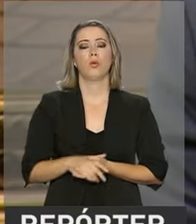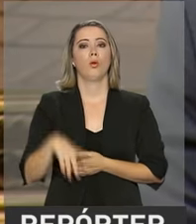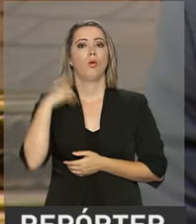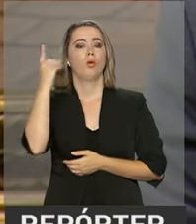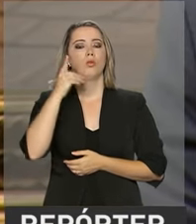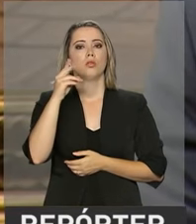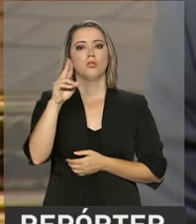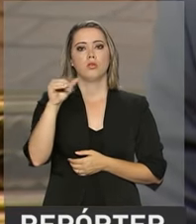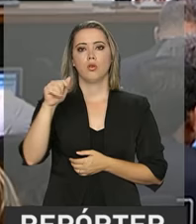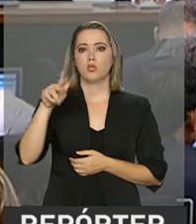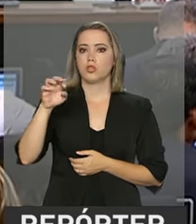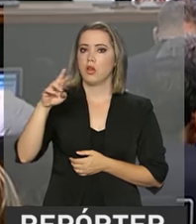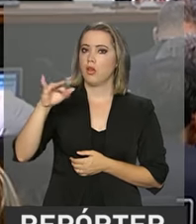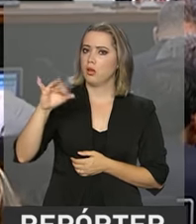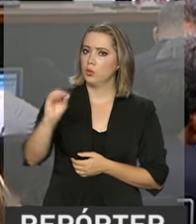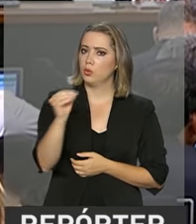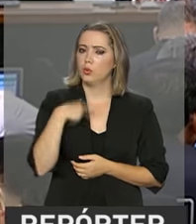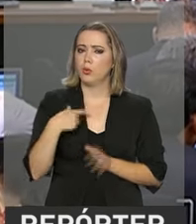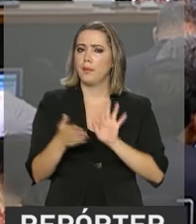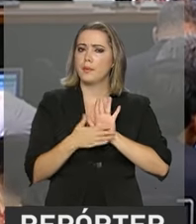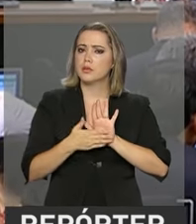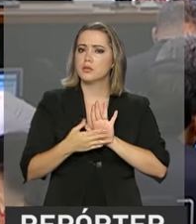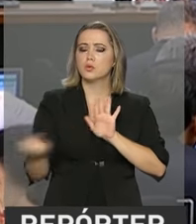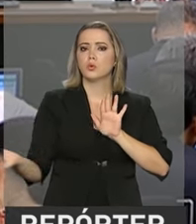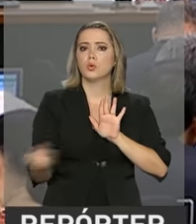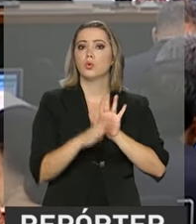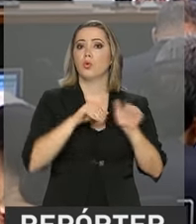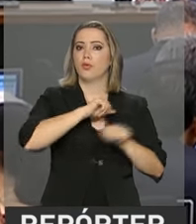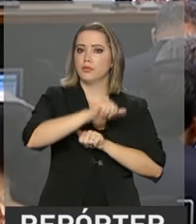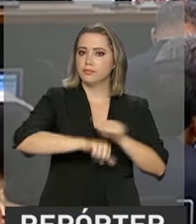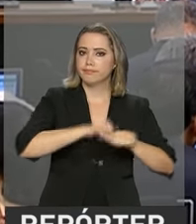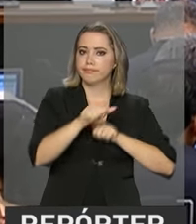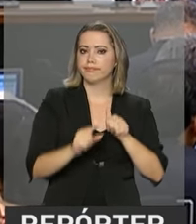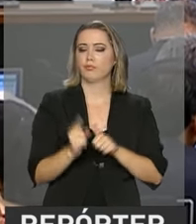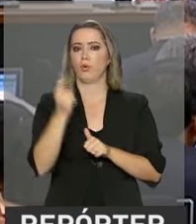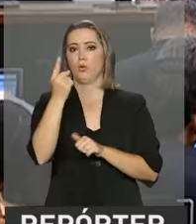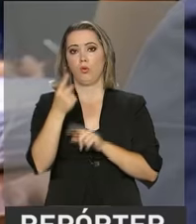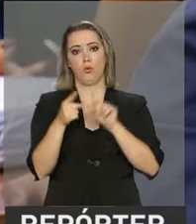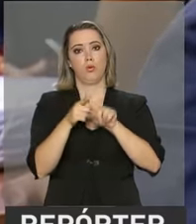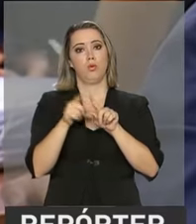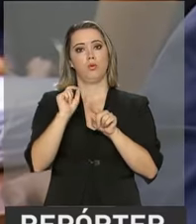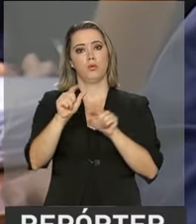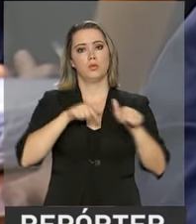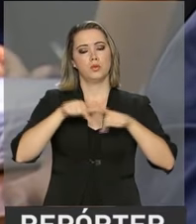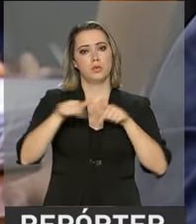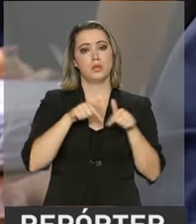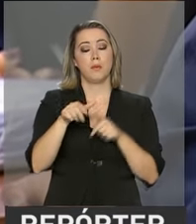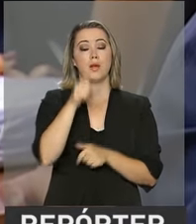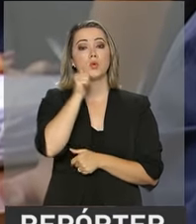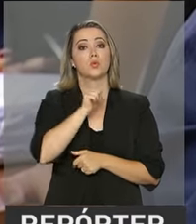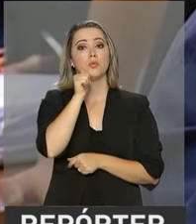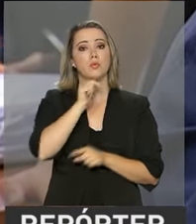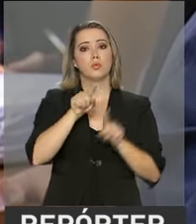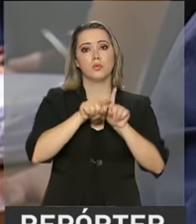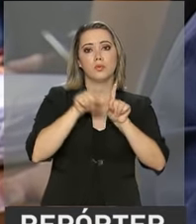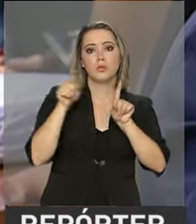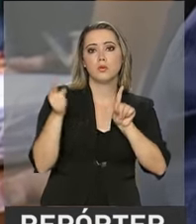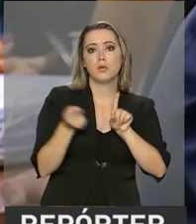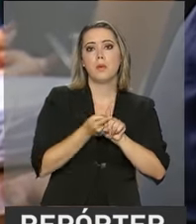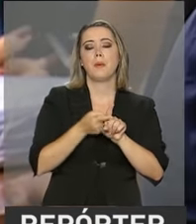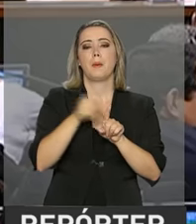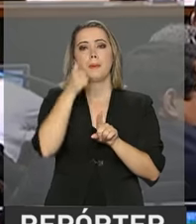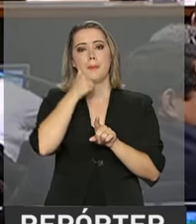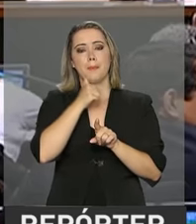rogério marinho relator da proposta apresentou novas mudanças uma delas sobre o trabalho de gestantes e mães